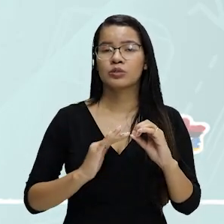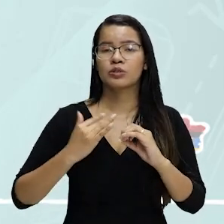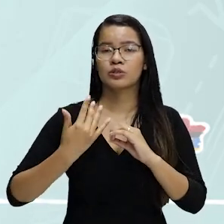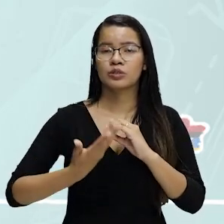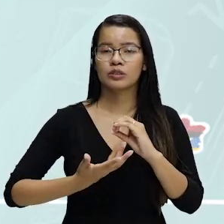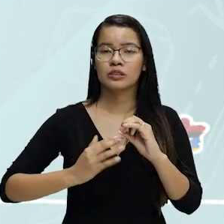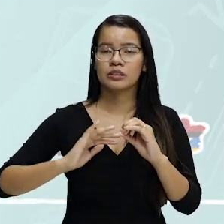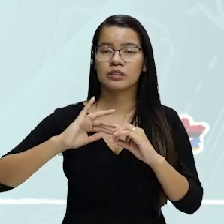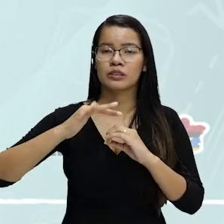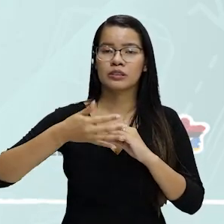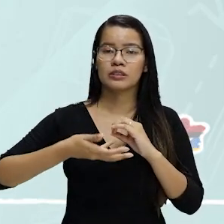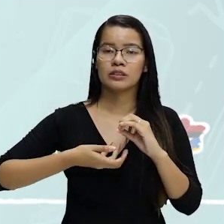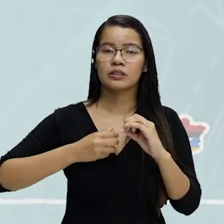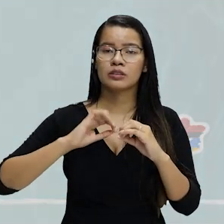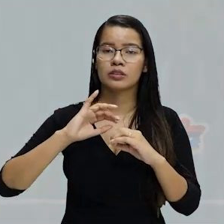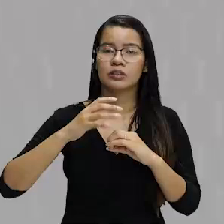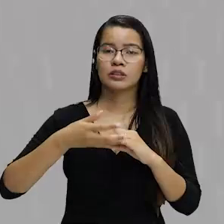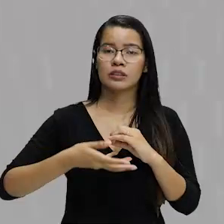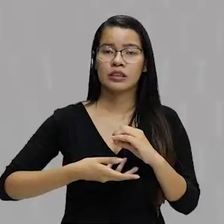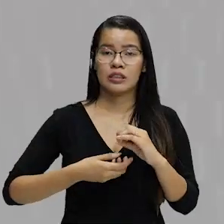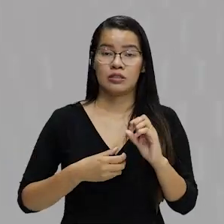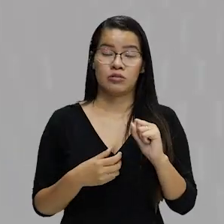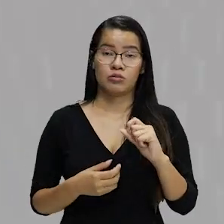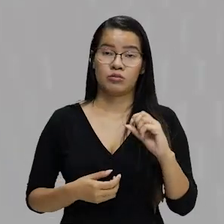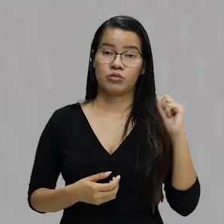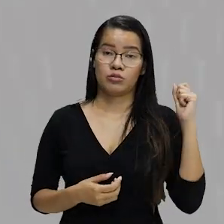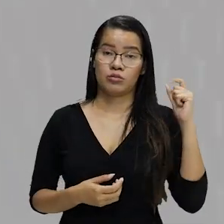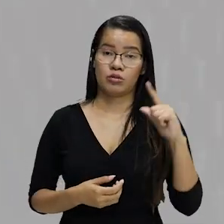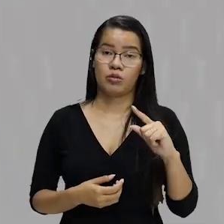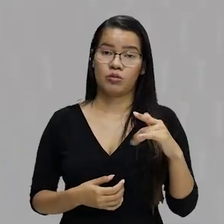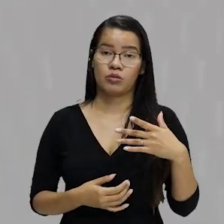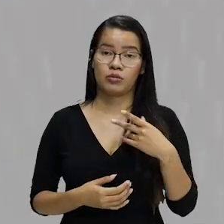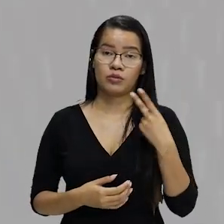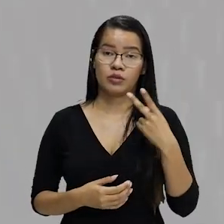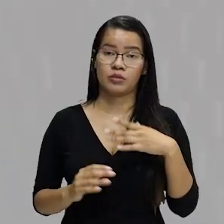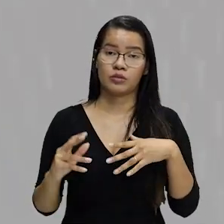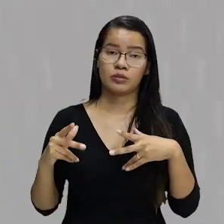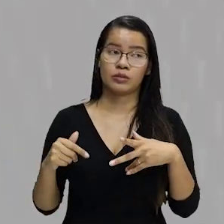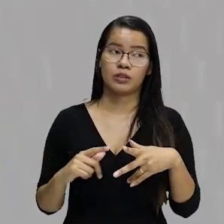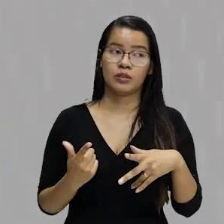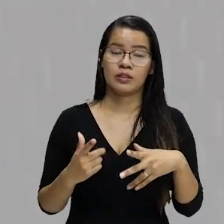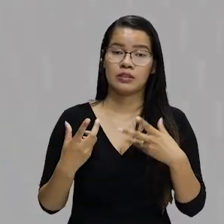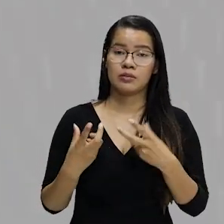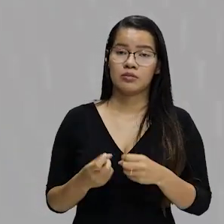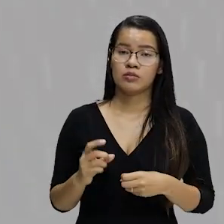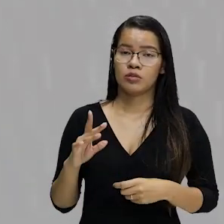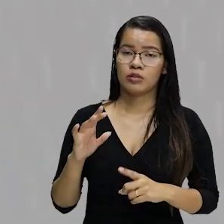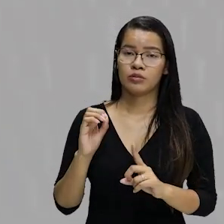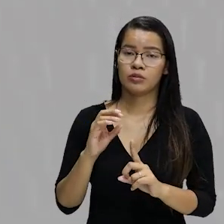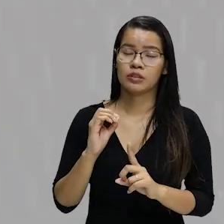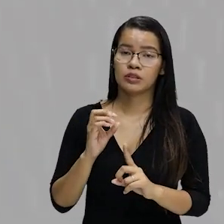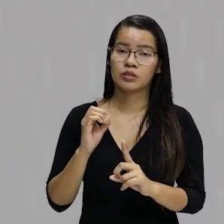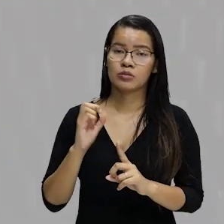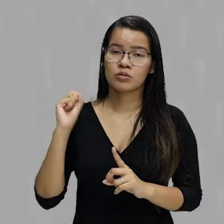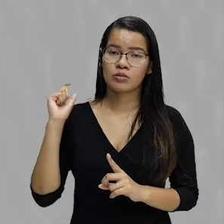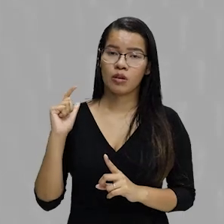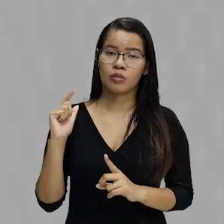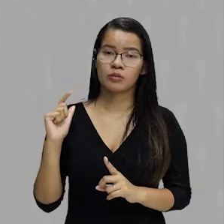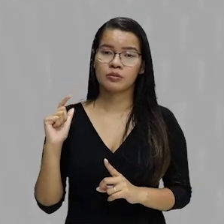é, totalmente em torno do Sol. Quando eu falo totalmente é o seguinte: ele não recebe só a influência do Sol,